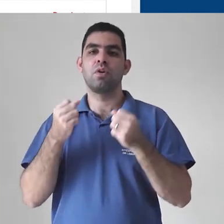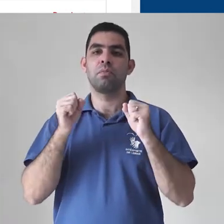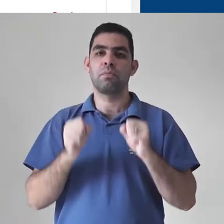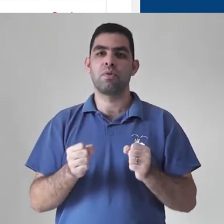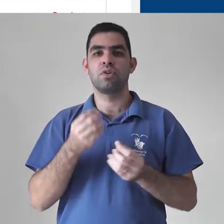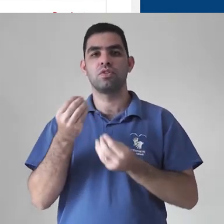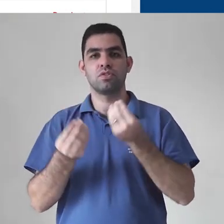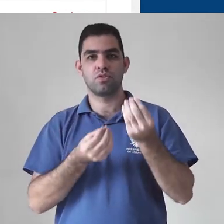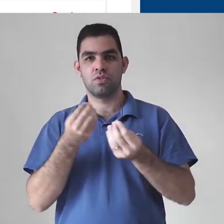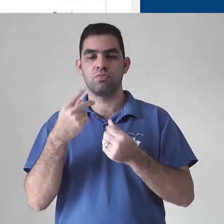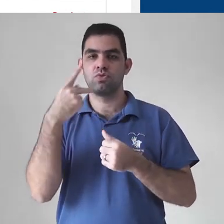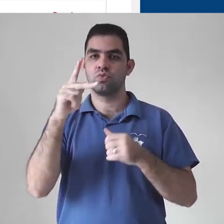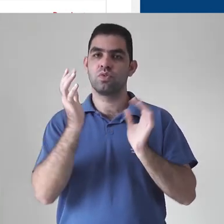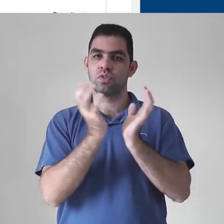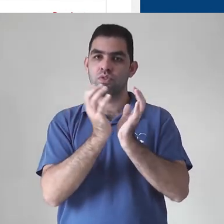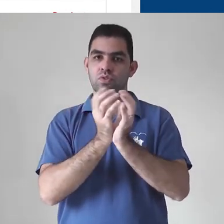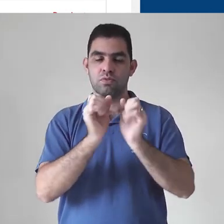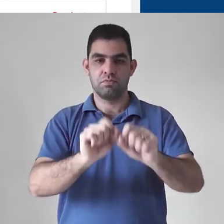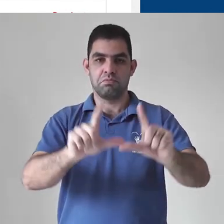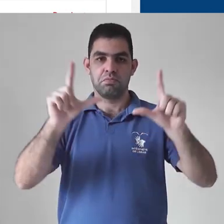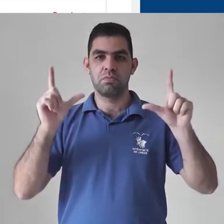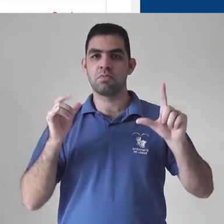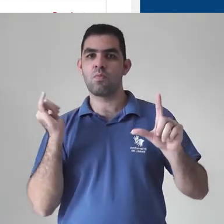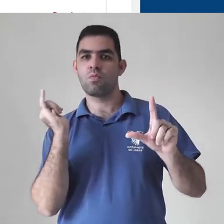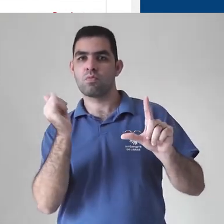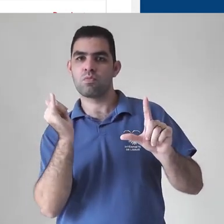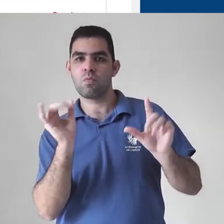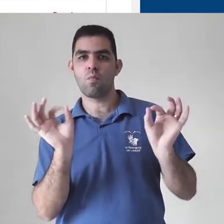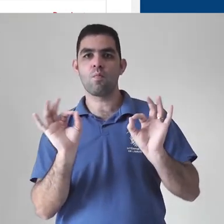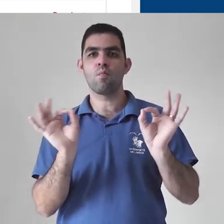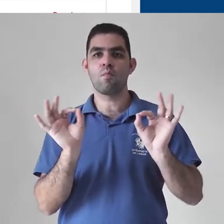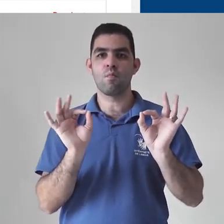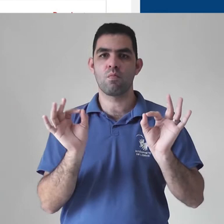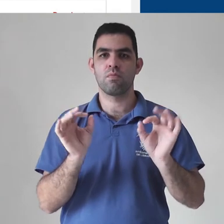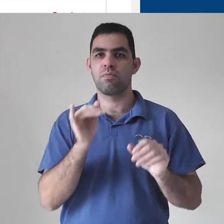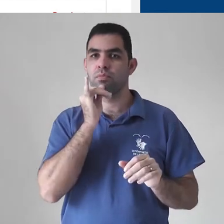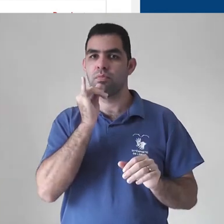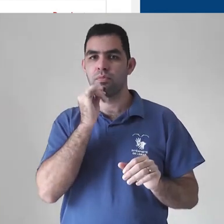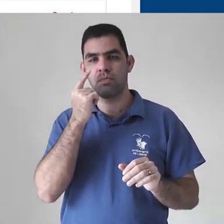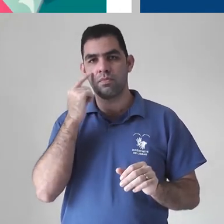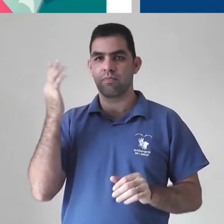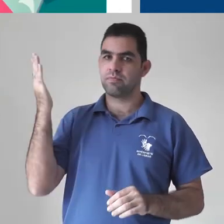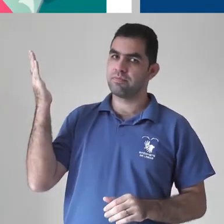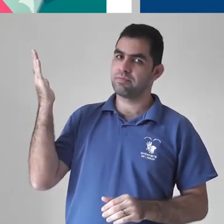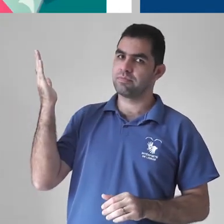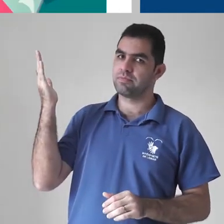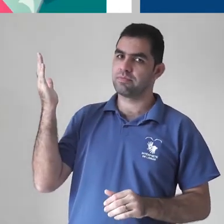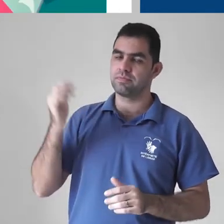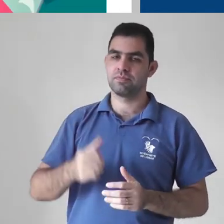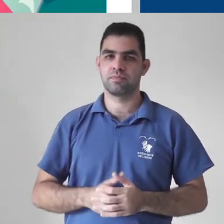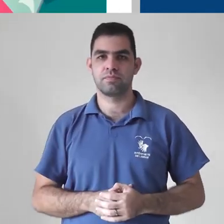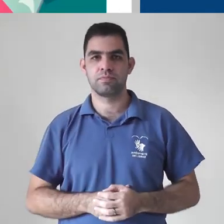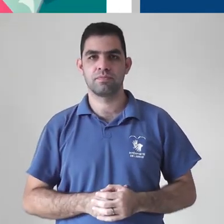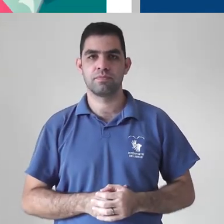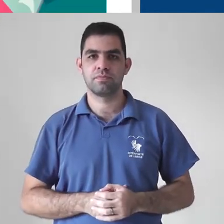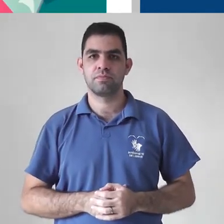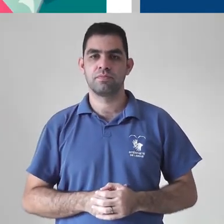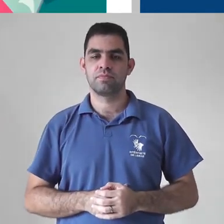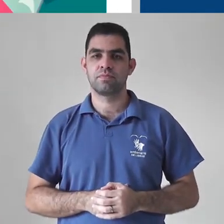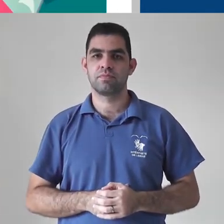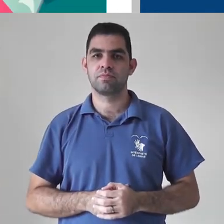por isso pode ocorrer de na sua turma não aparecer nenhuma notificação de atividade como essa turma que estou mostrando